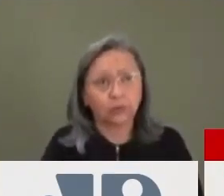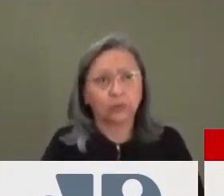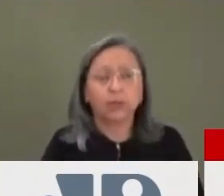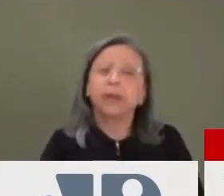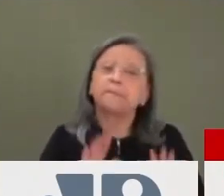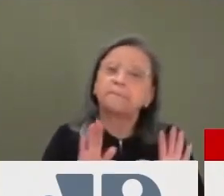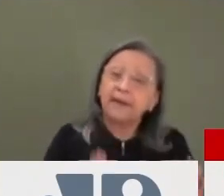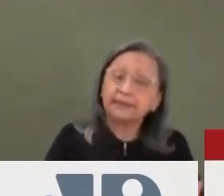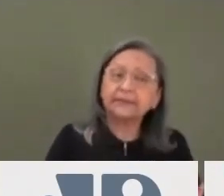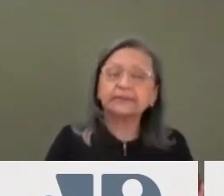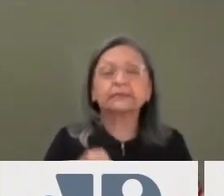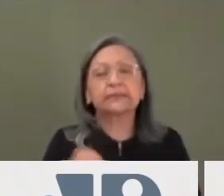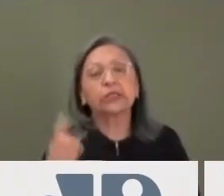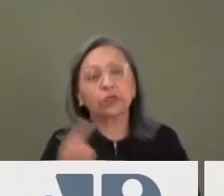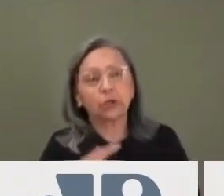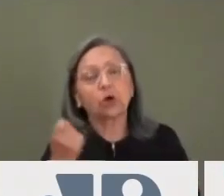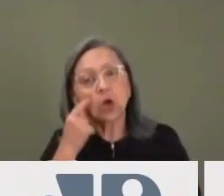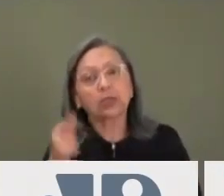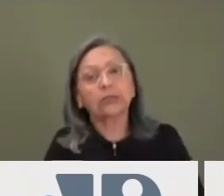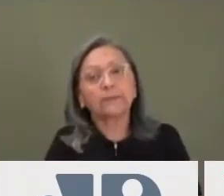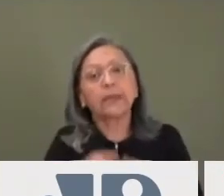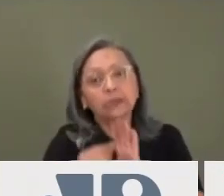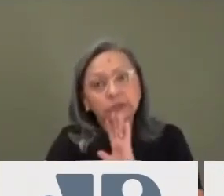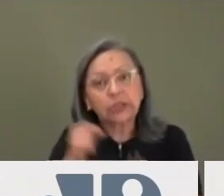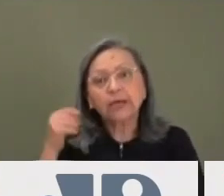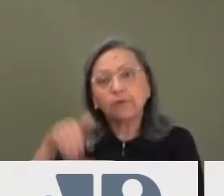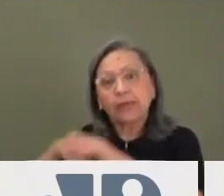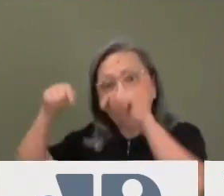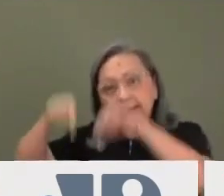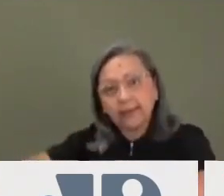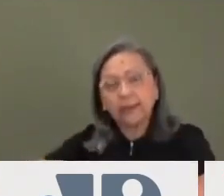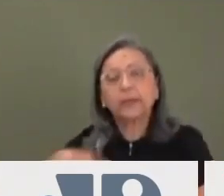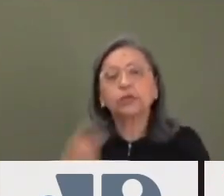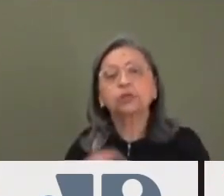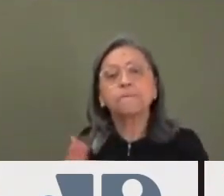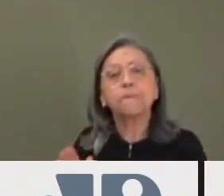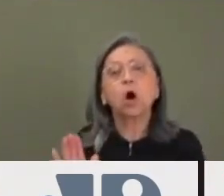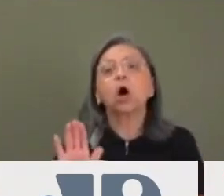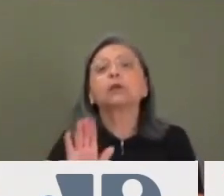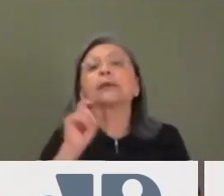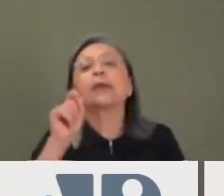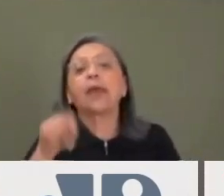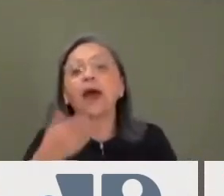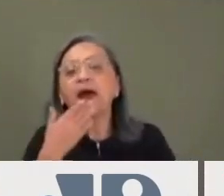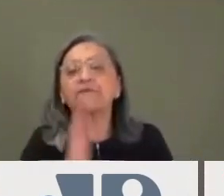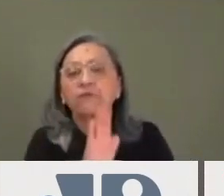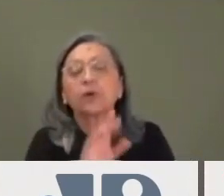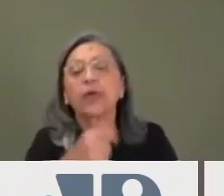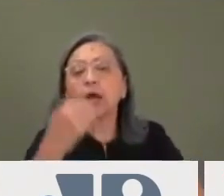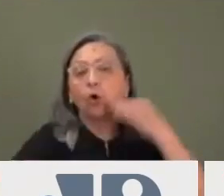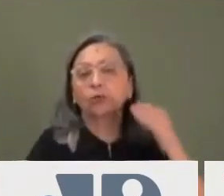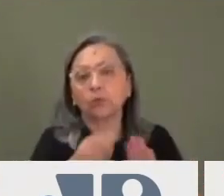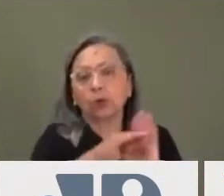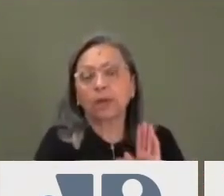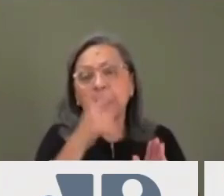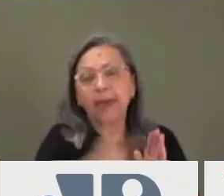que a gente ponha para votar esse destaque aqui, para que a gente mostre quem é a favor e quem é contra o Revalida.